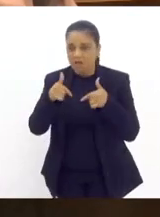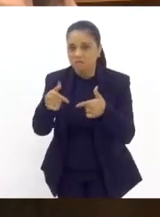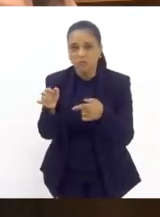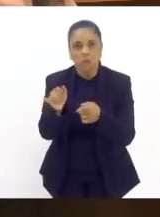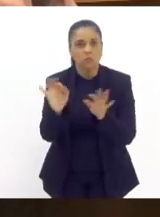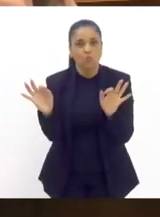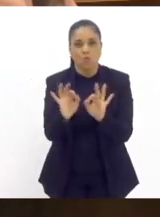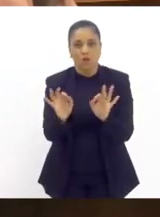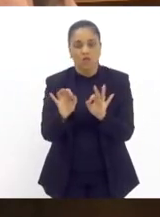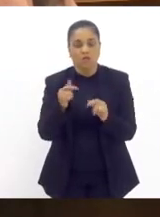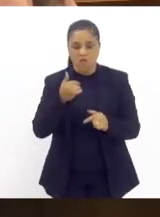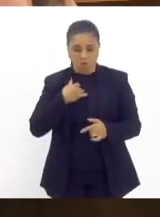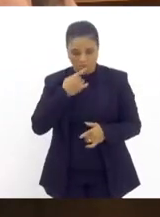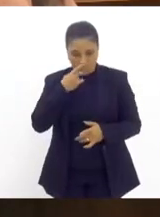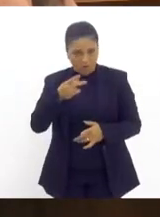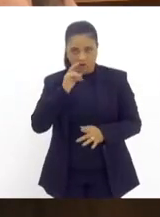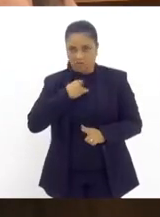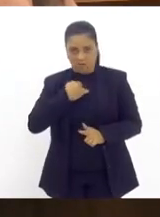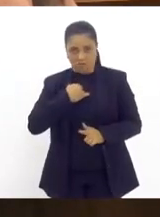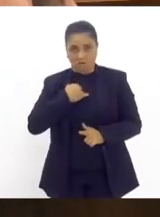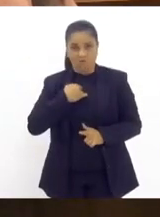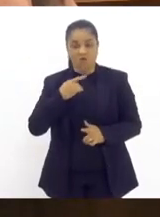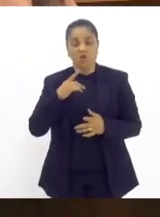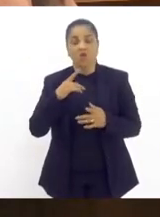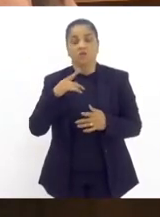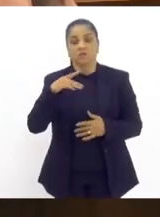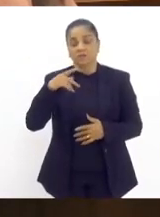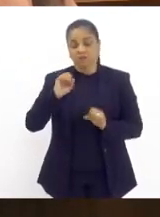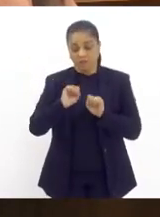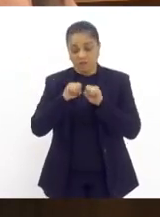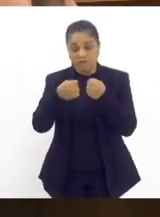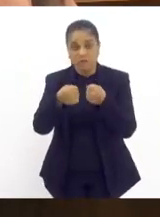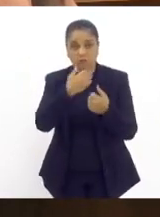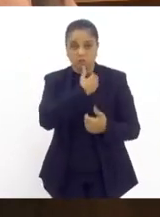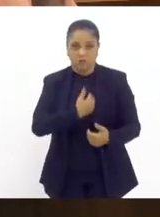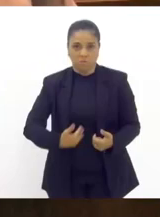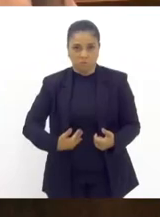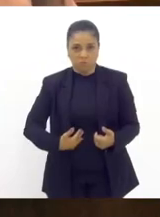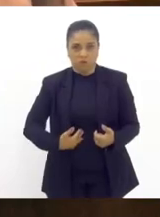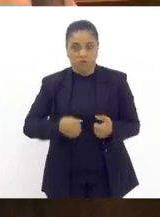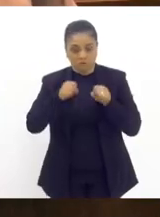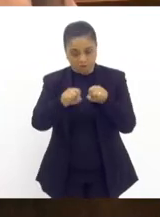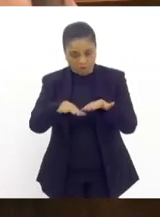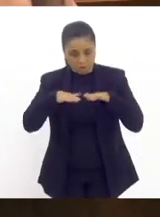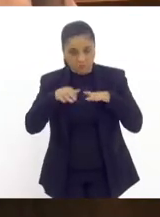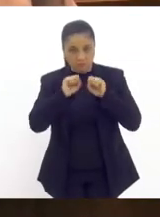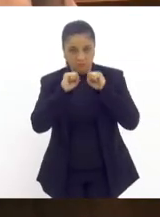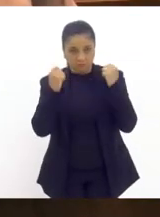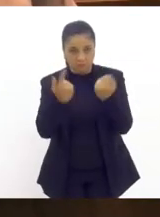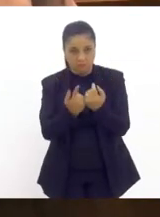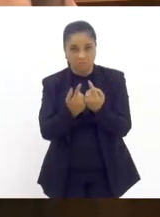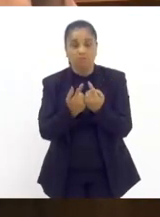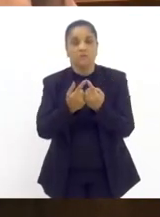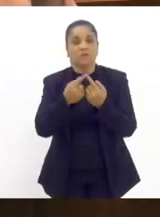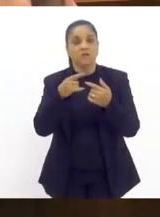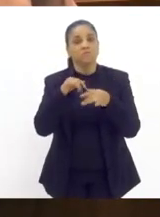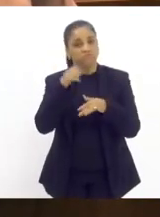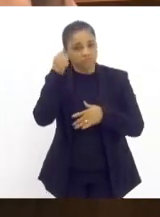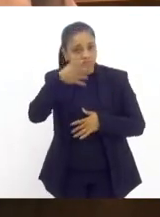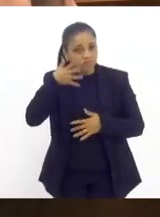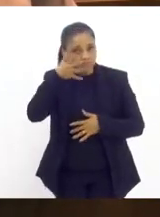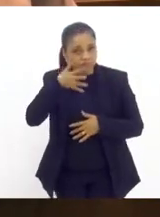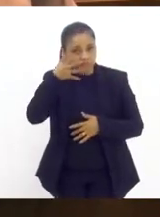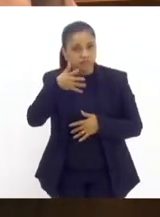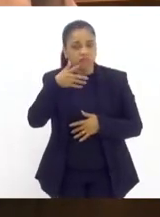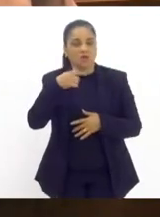pela Defensoria Pública do Estado do Rio de Janeiro em audiência nessa casa então é um conjunto de aberrações protagonizadas pelo